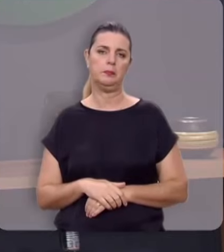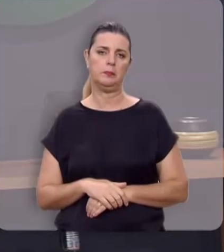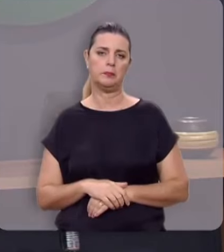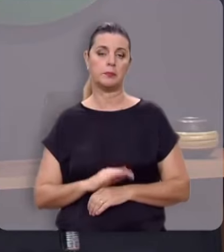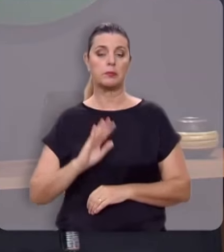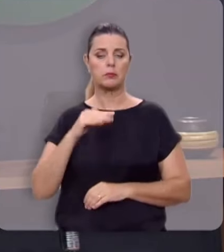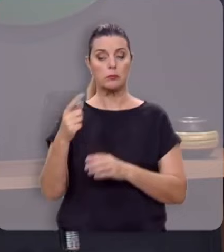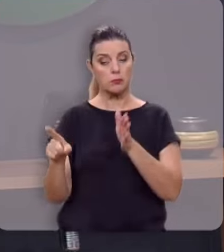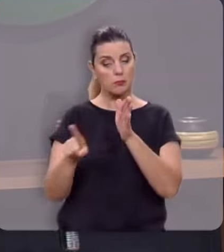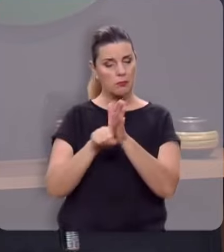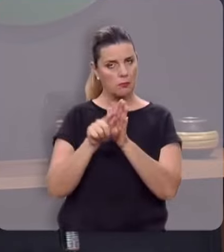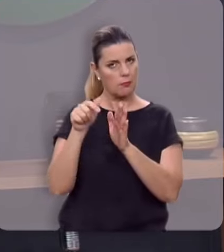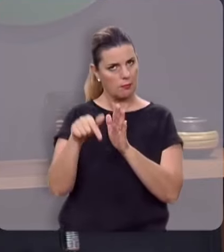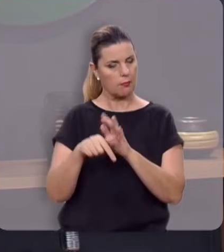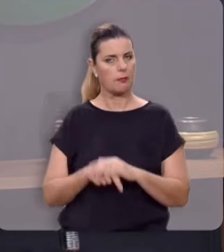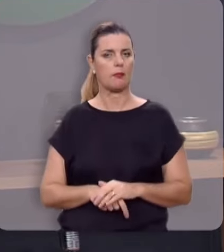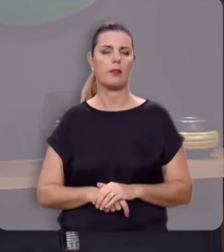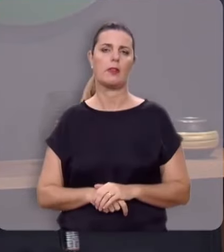Quando lá chegam,